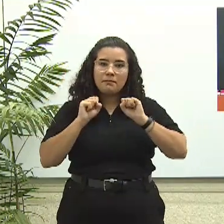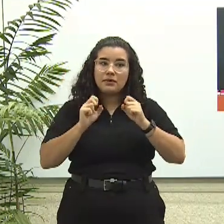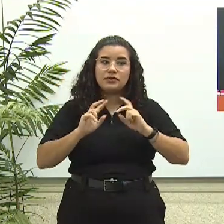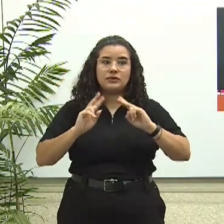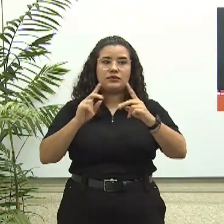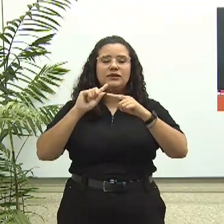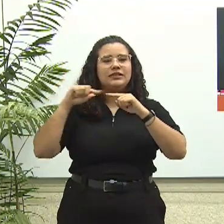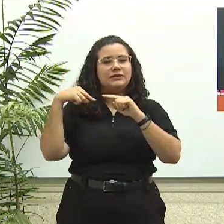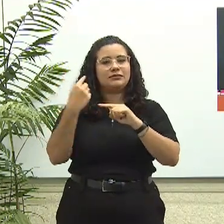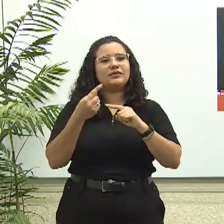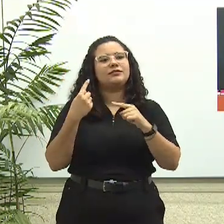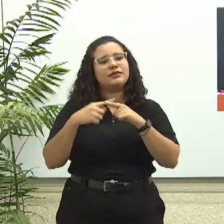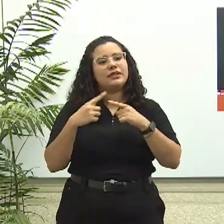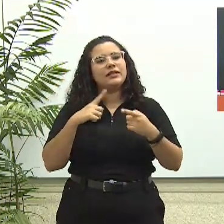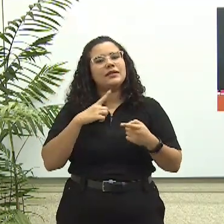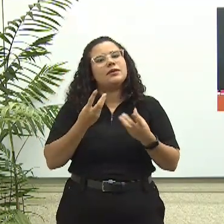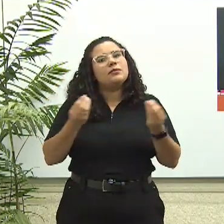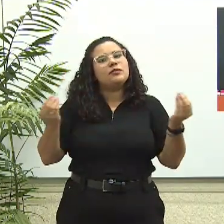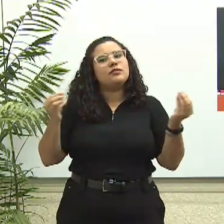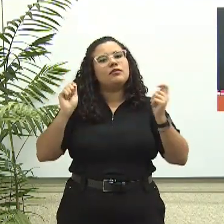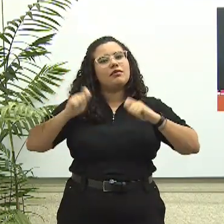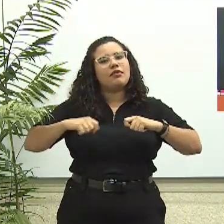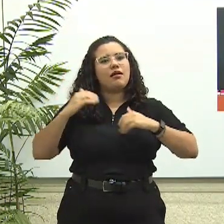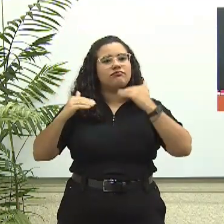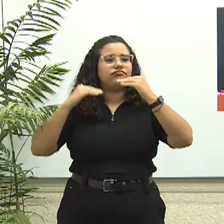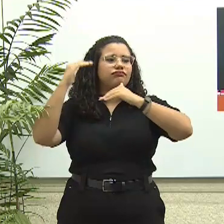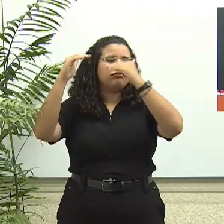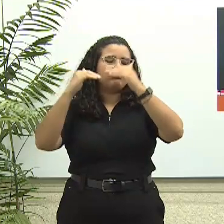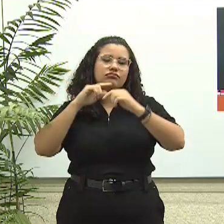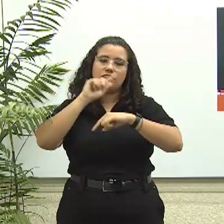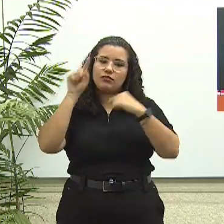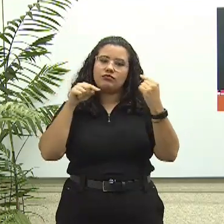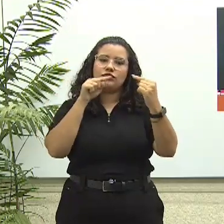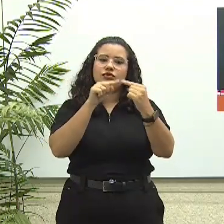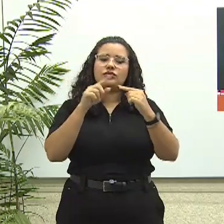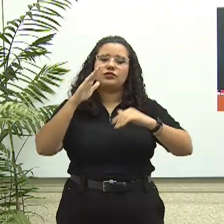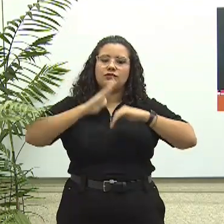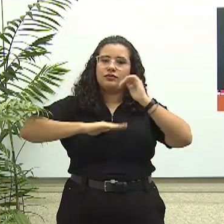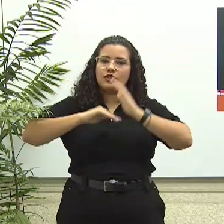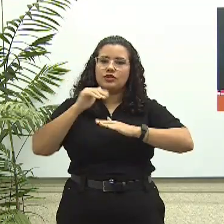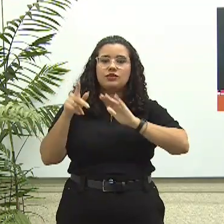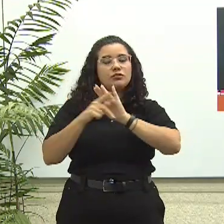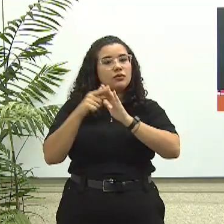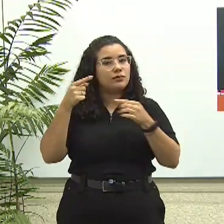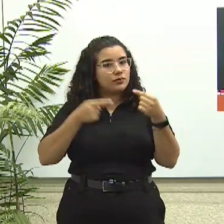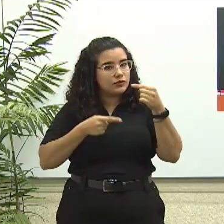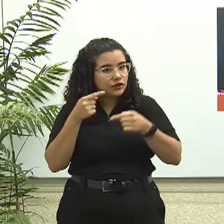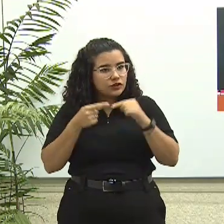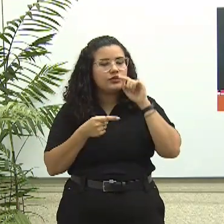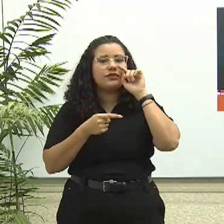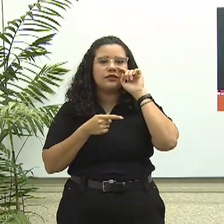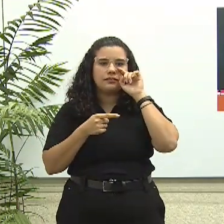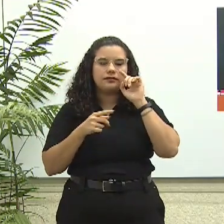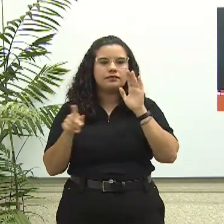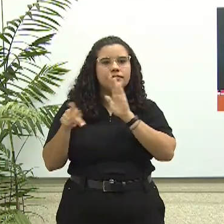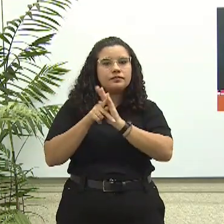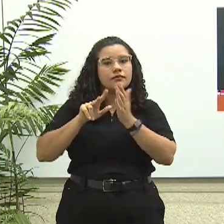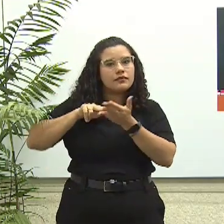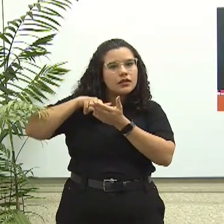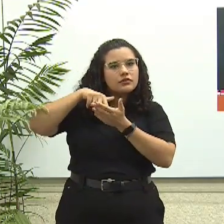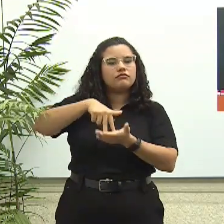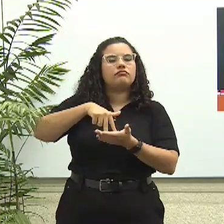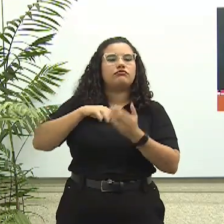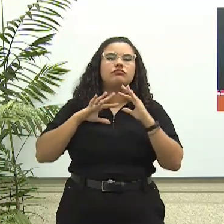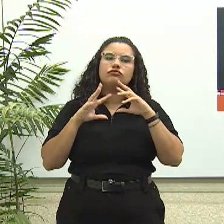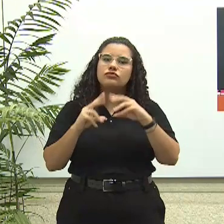professora que a gente tem muito que construir né na questão subjetiva e objetiva da prática política enquanto eh resistência a tudo